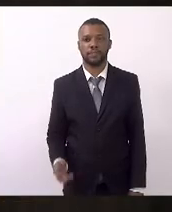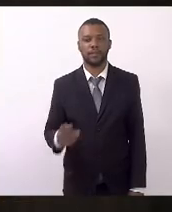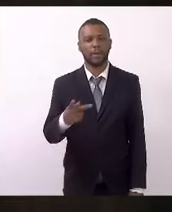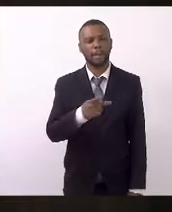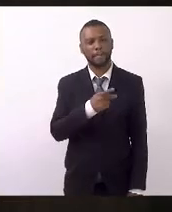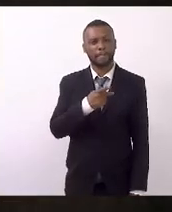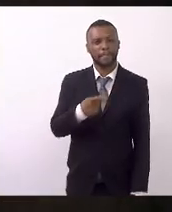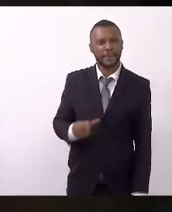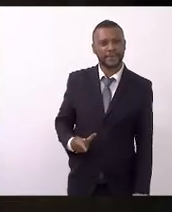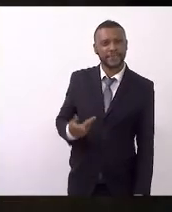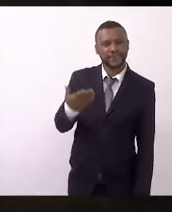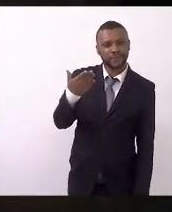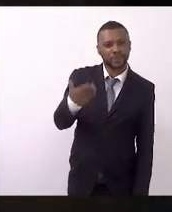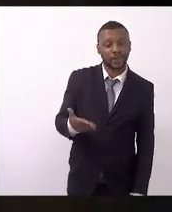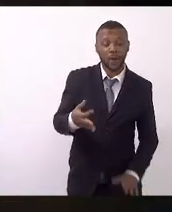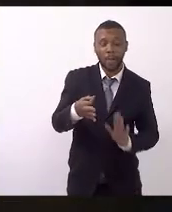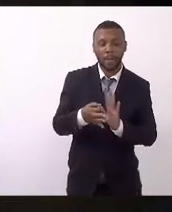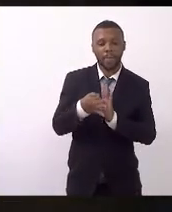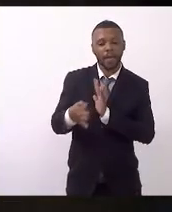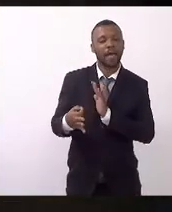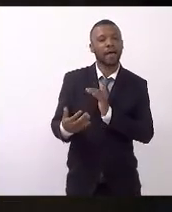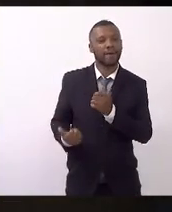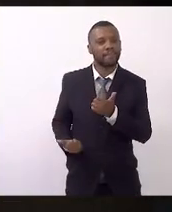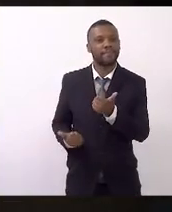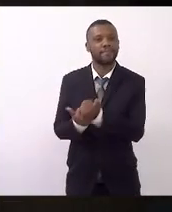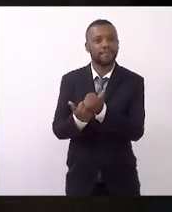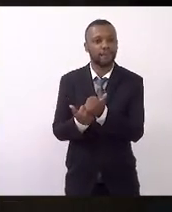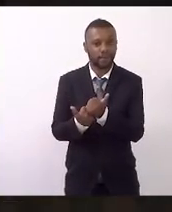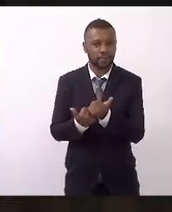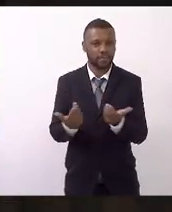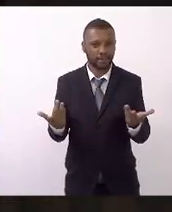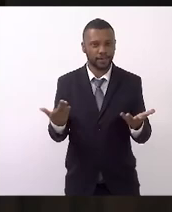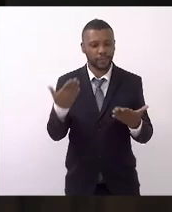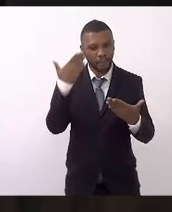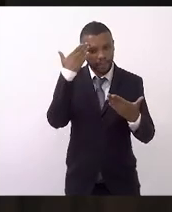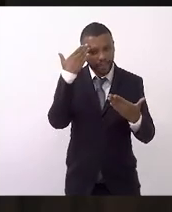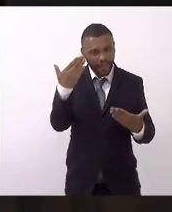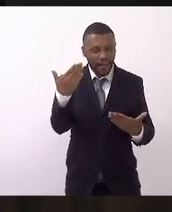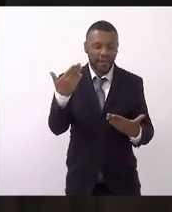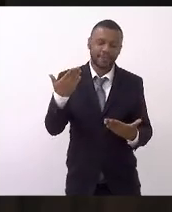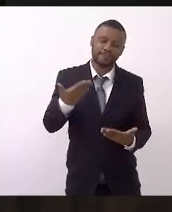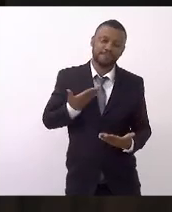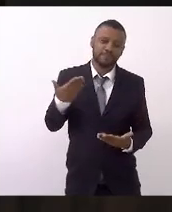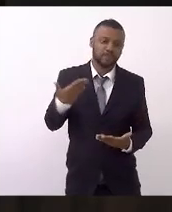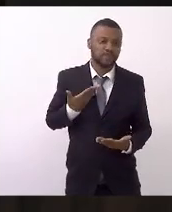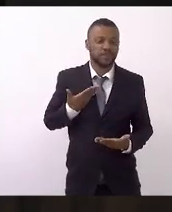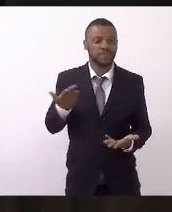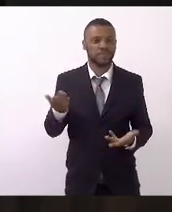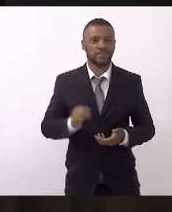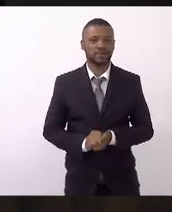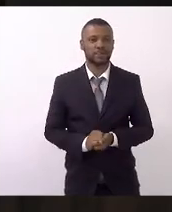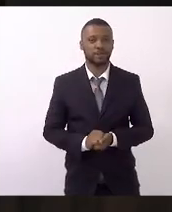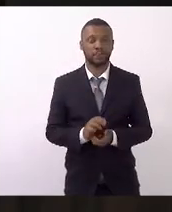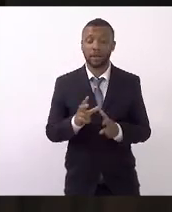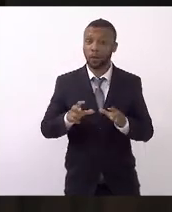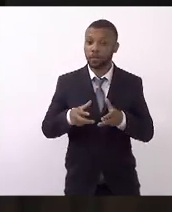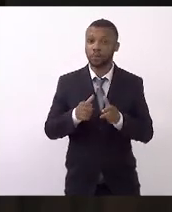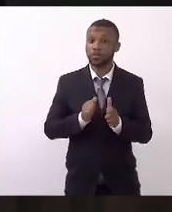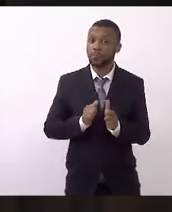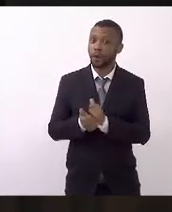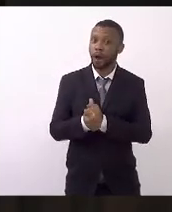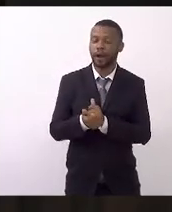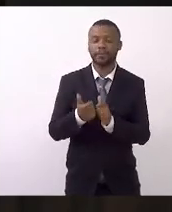Presidenta, o meu parecer é favorável. Obrigada, meu querido. Pela Comissão de Esporte e